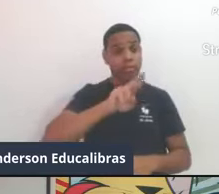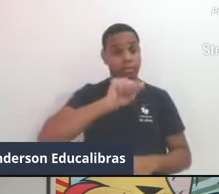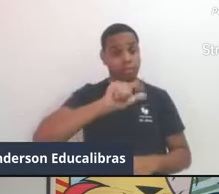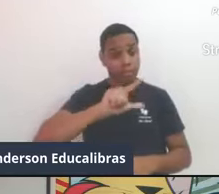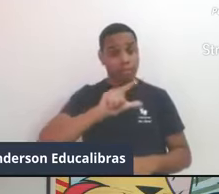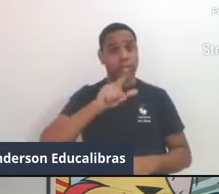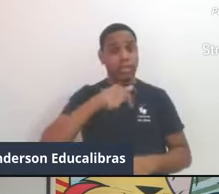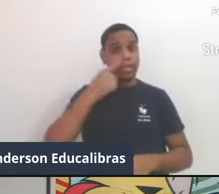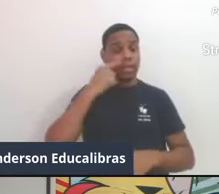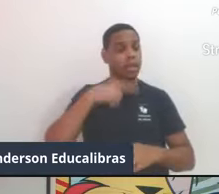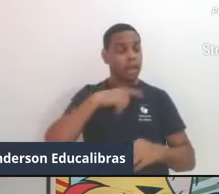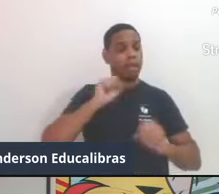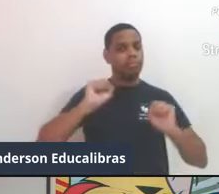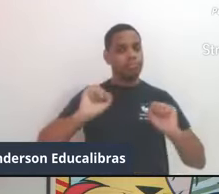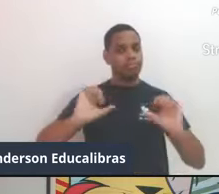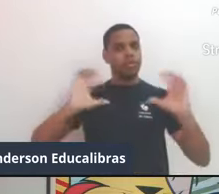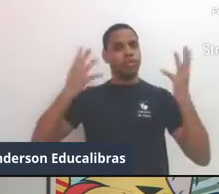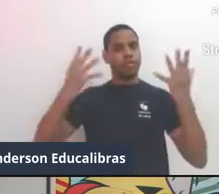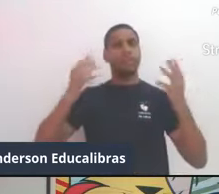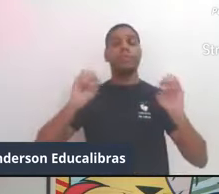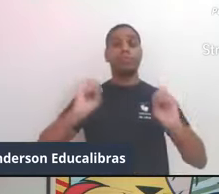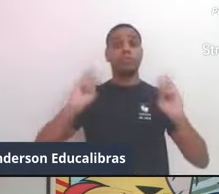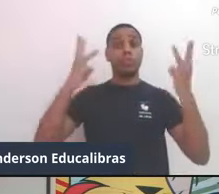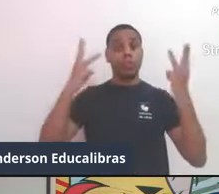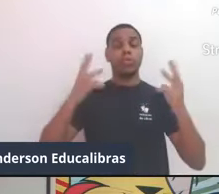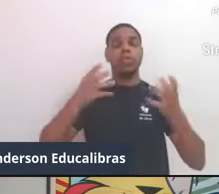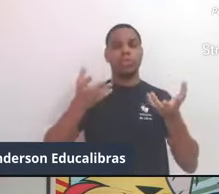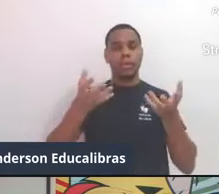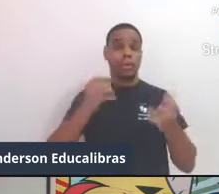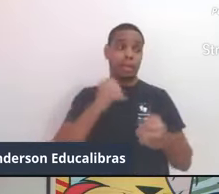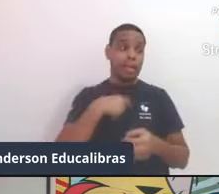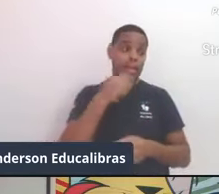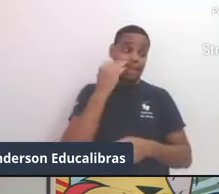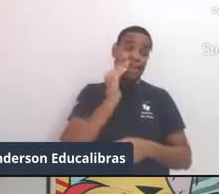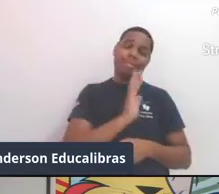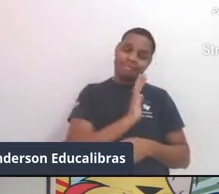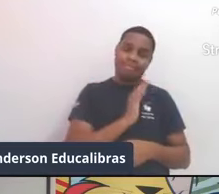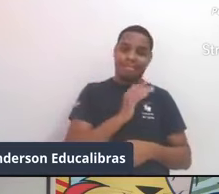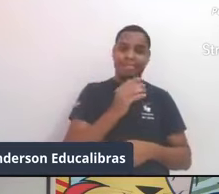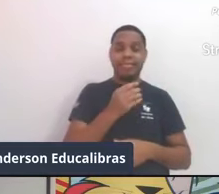um showcase. Se a gente conseguir,